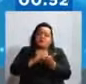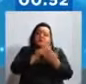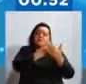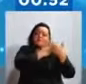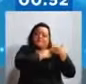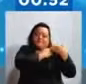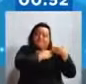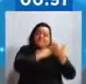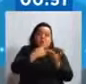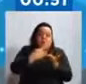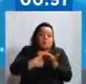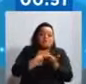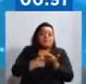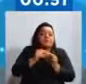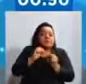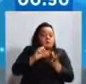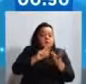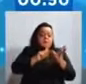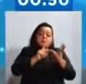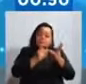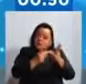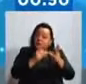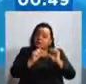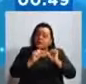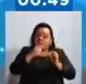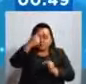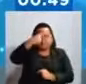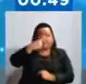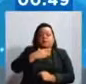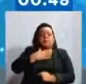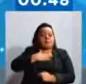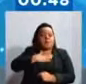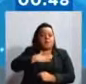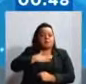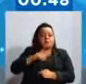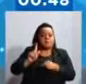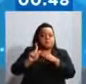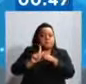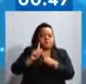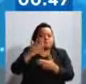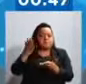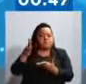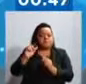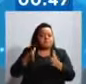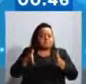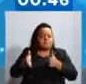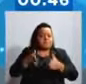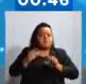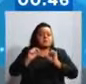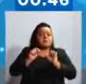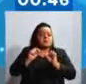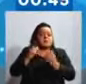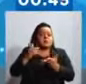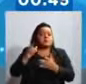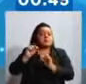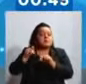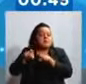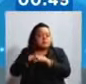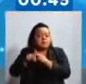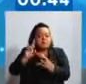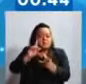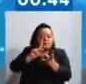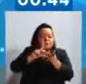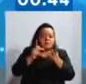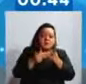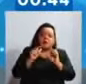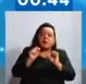prioridade. Isso, na nossa gestão, Mendo e Josinelli vai acabar. Por quê? Nós iremos priorizar principalmente os bairros mais